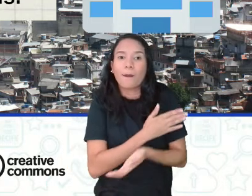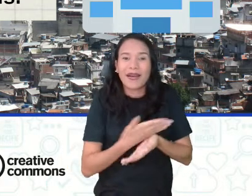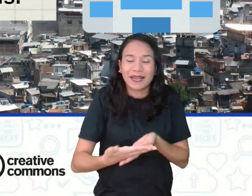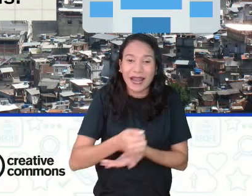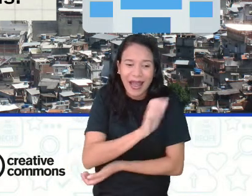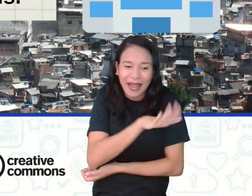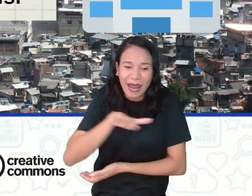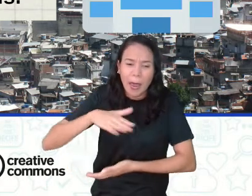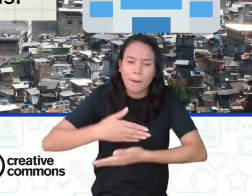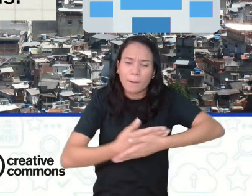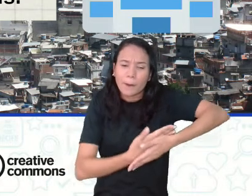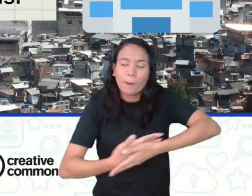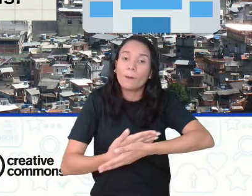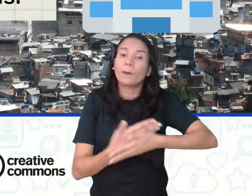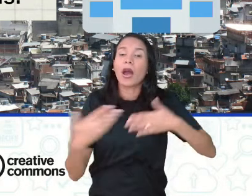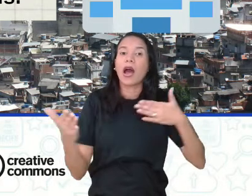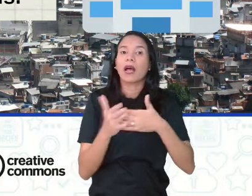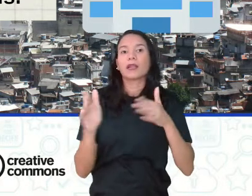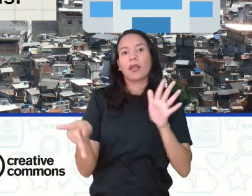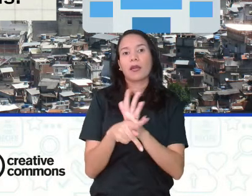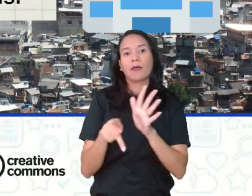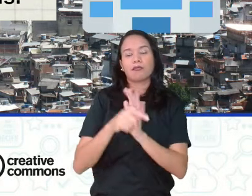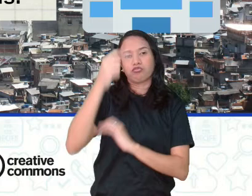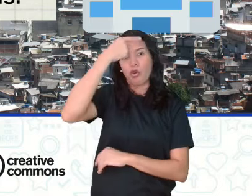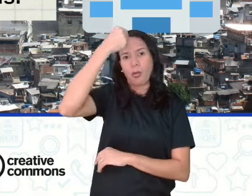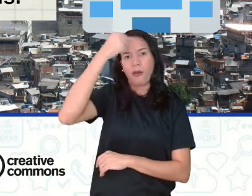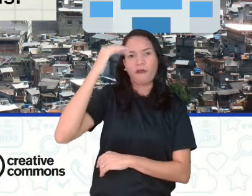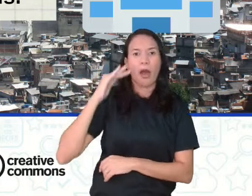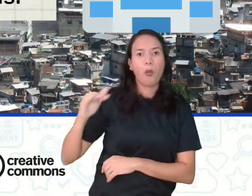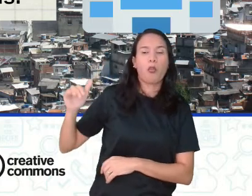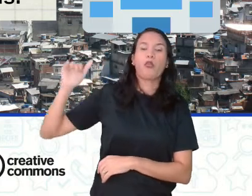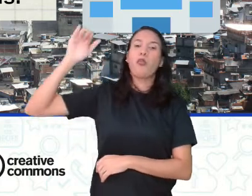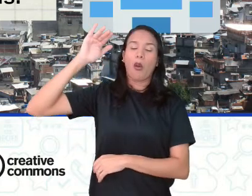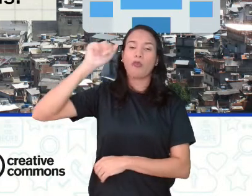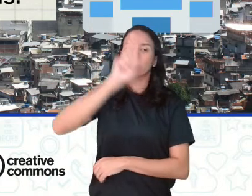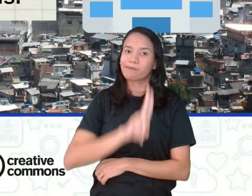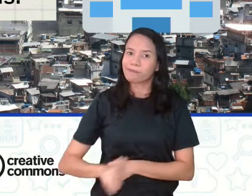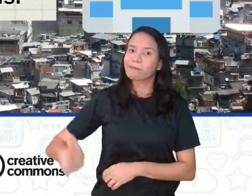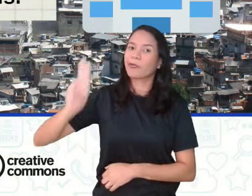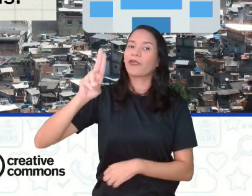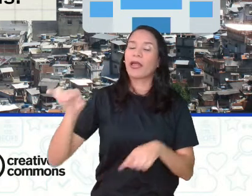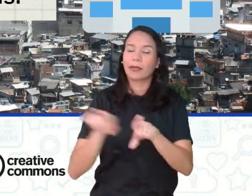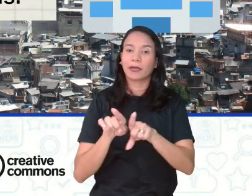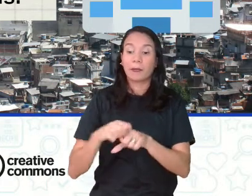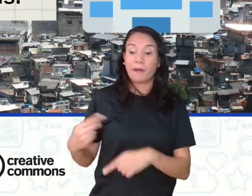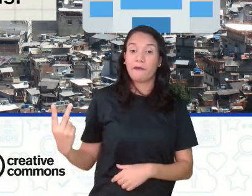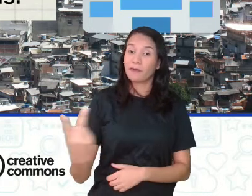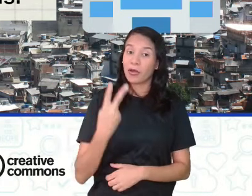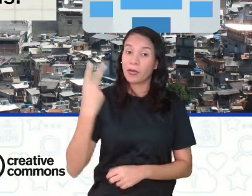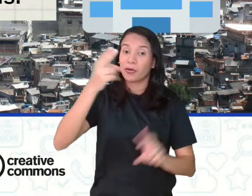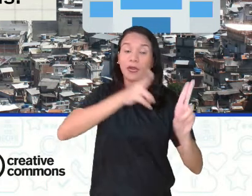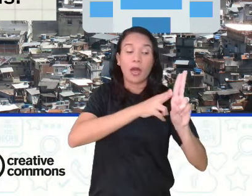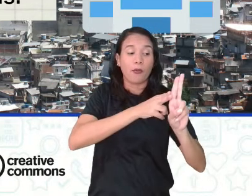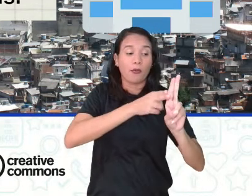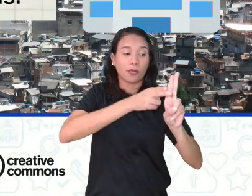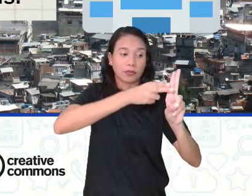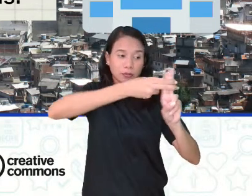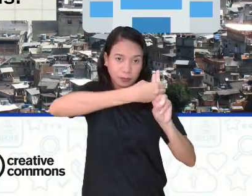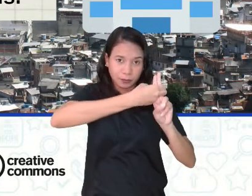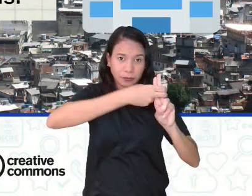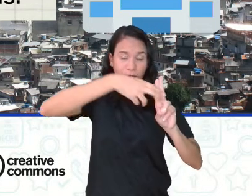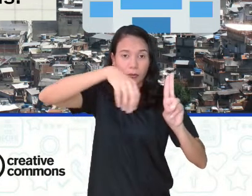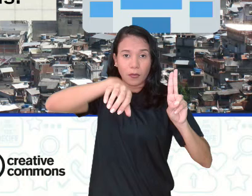creche até a formação superior. E também o quê? Valorizar o nosso sistema único de saúde,